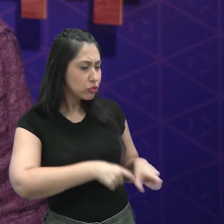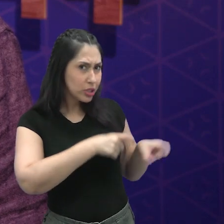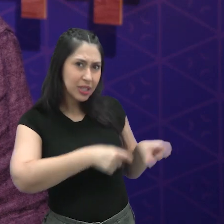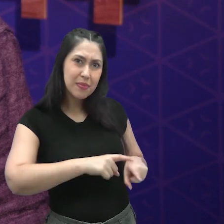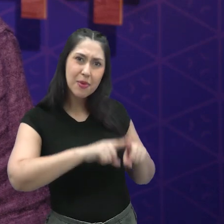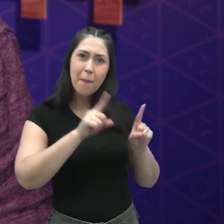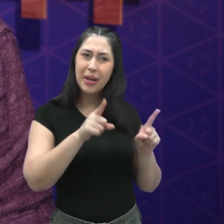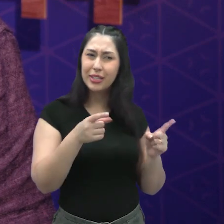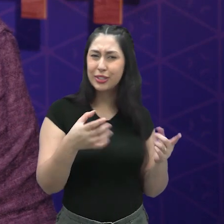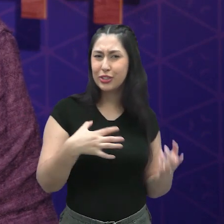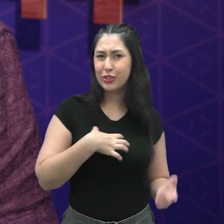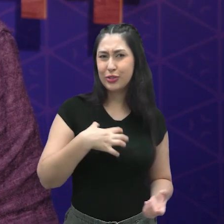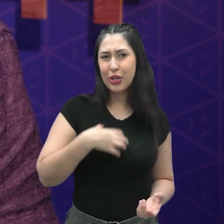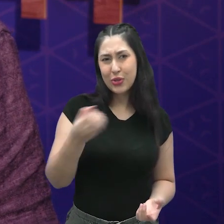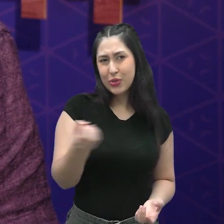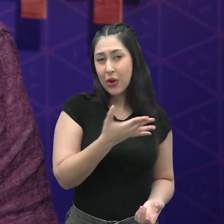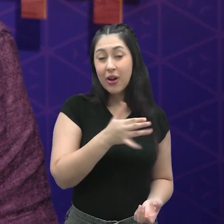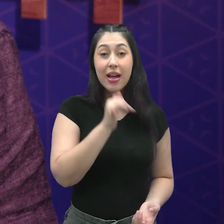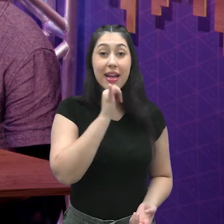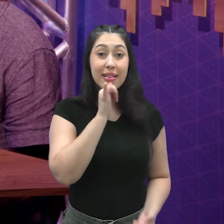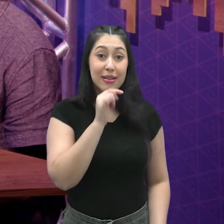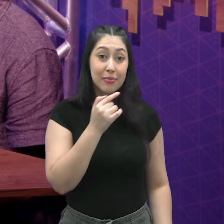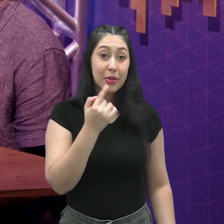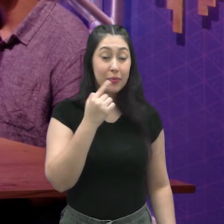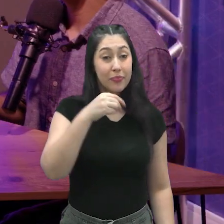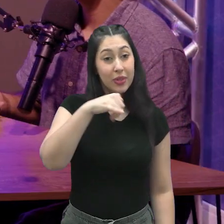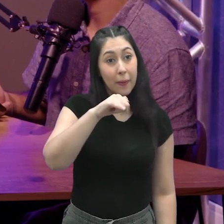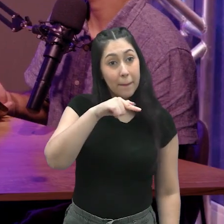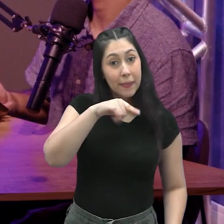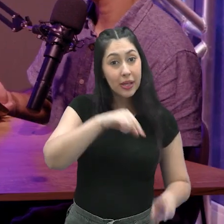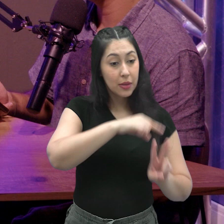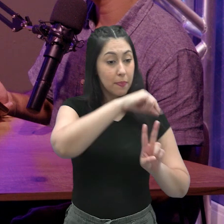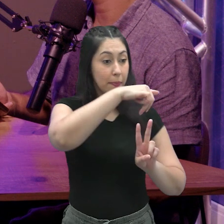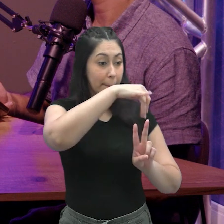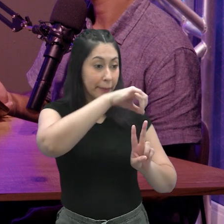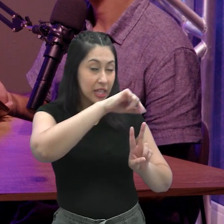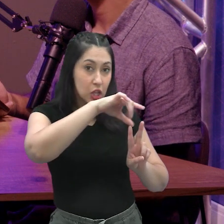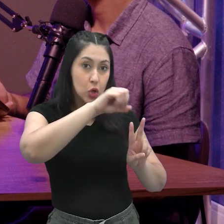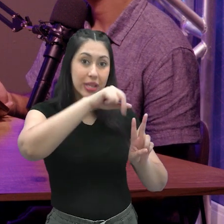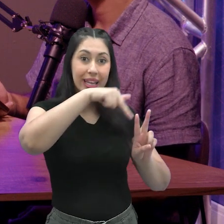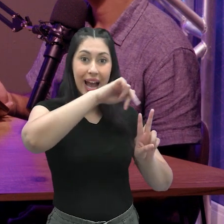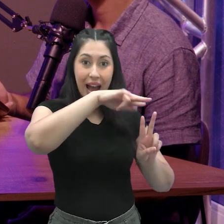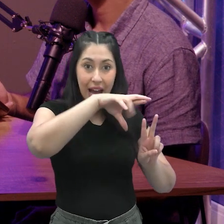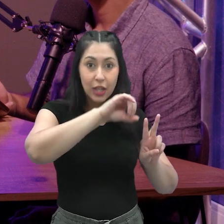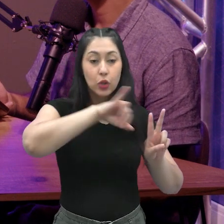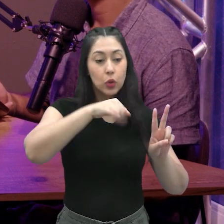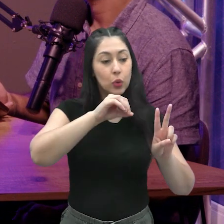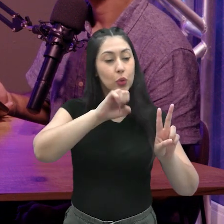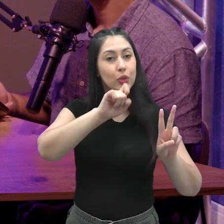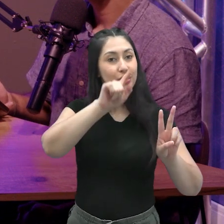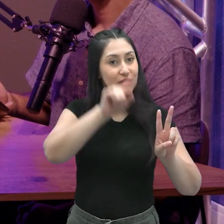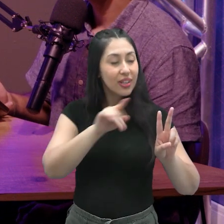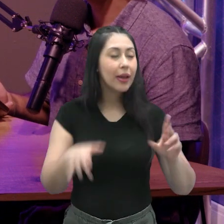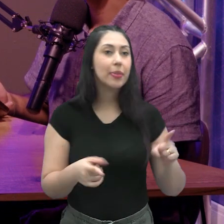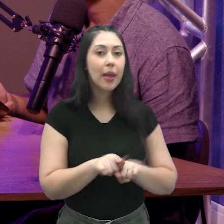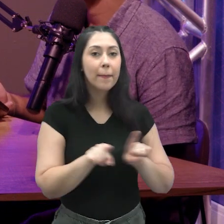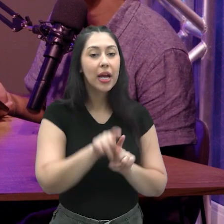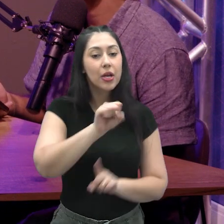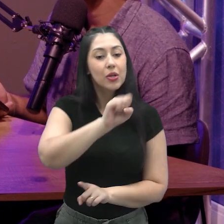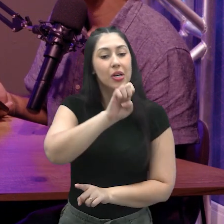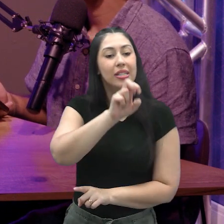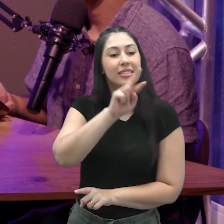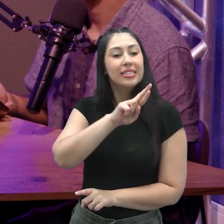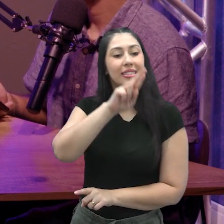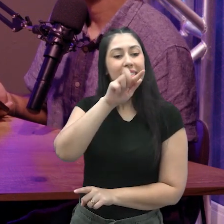mas de uma maneira um pouco mais moderna, como, por exemplo, Milionário José Rico, Sim. o próprio Sérgio Reis, Tião Carreiro e Pardinho, como você falou. Tudo